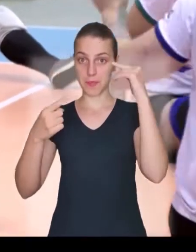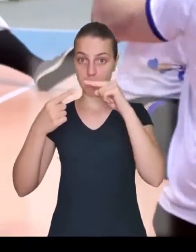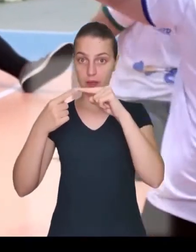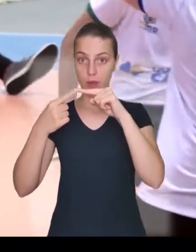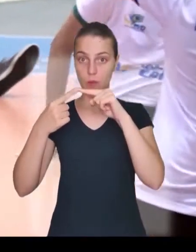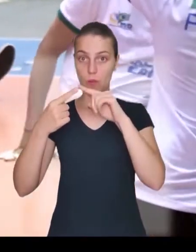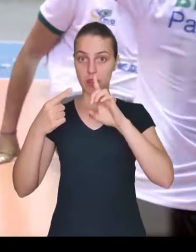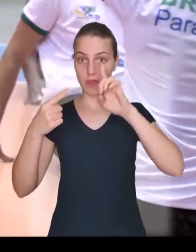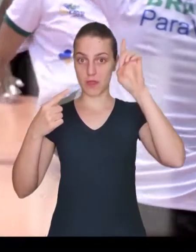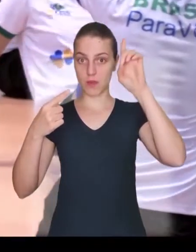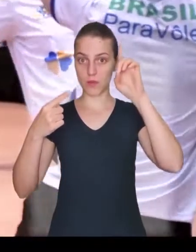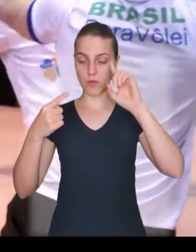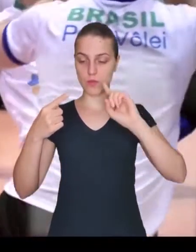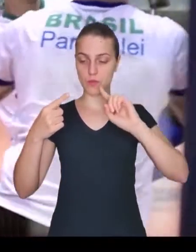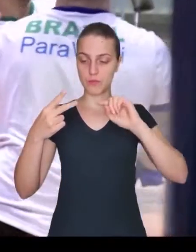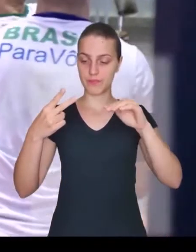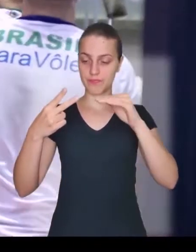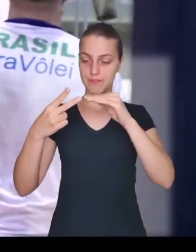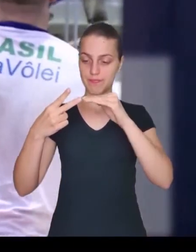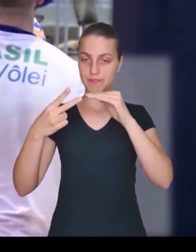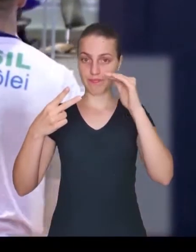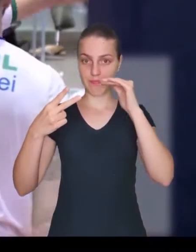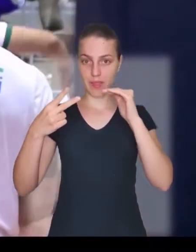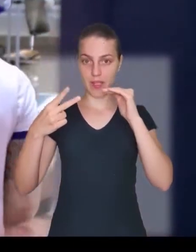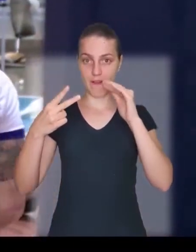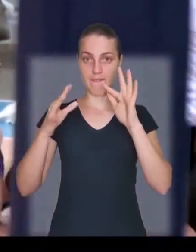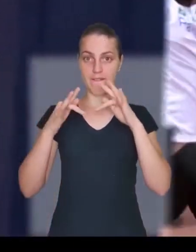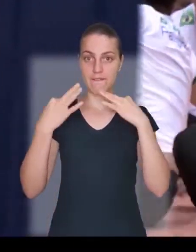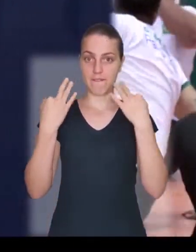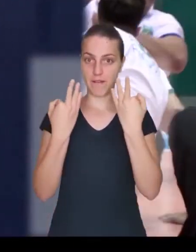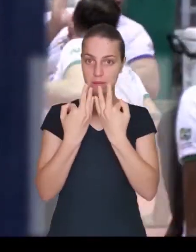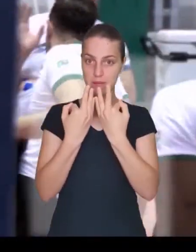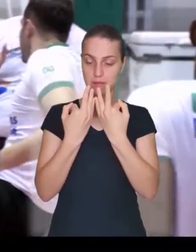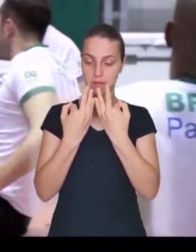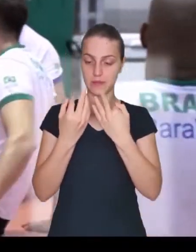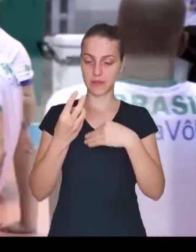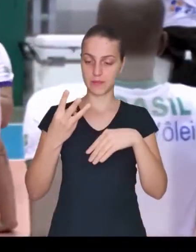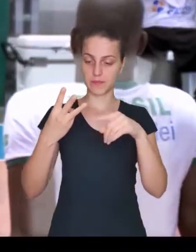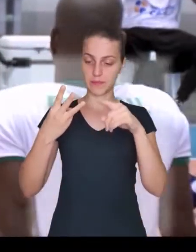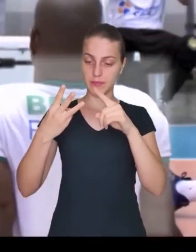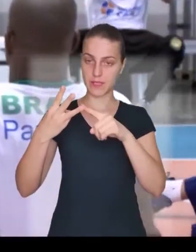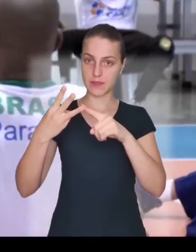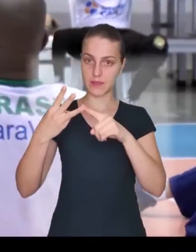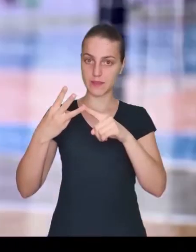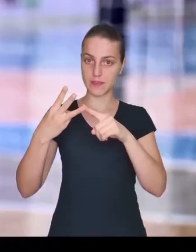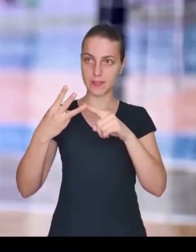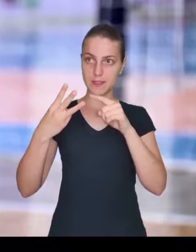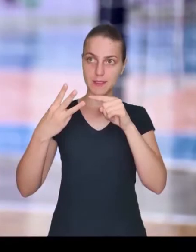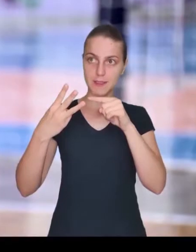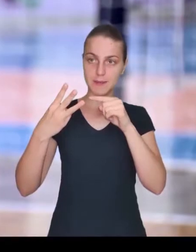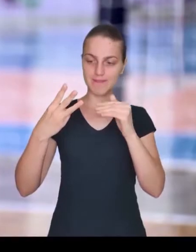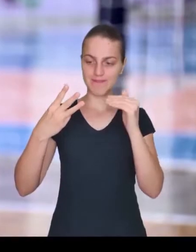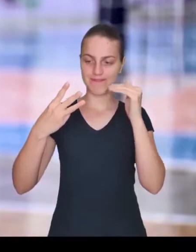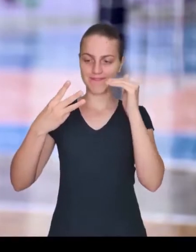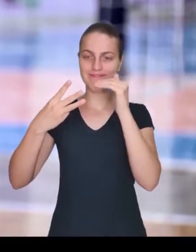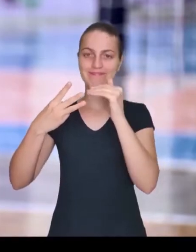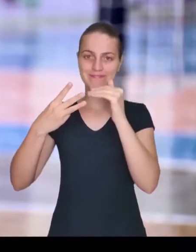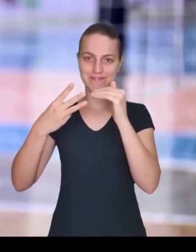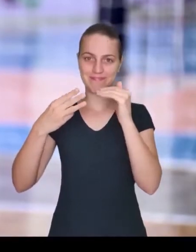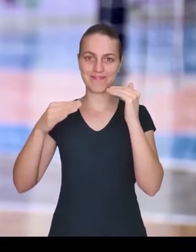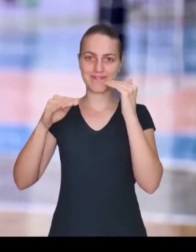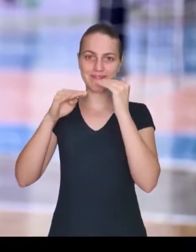família que sempre me ajudou, sempre esteve ao meu lado, e o esporte, não colocando ele como um terceiro, mas como um equivalente na minha vida,